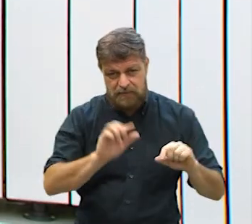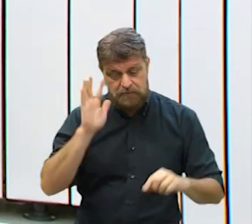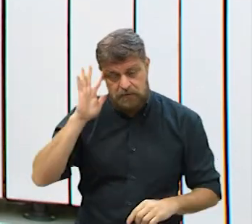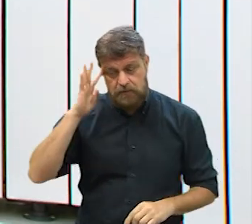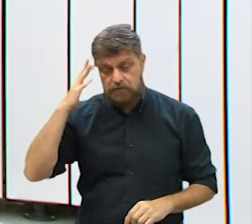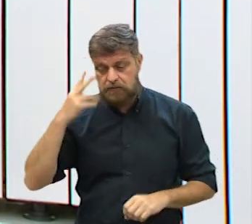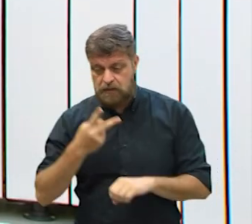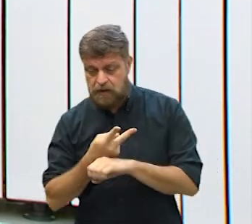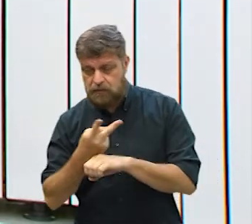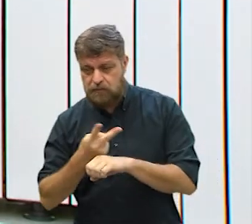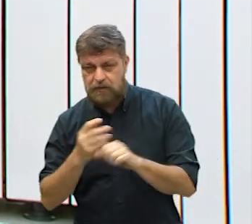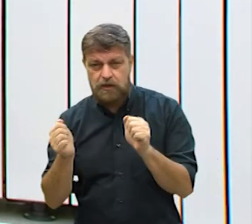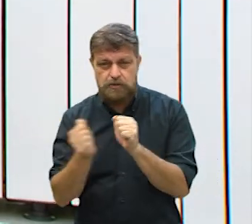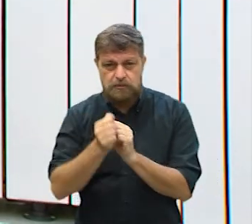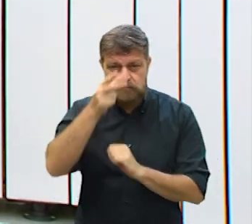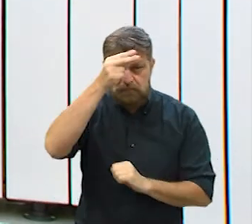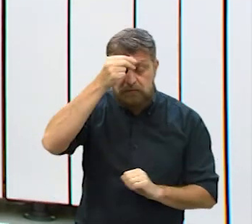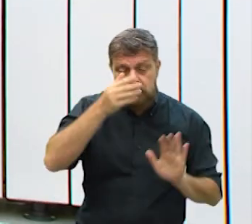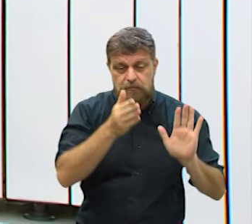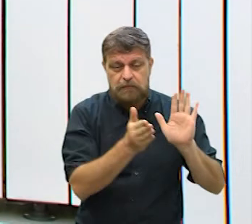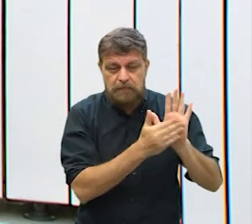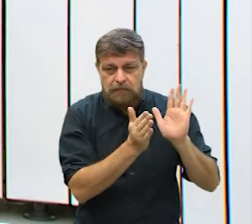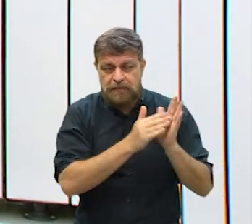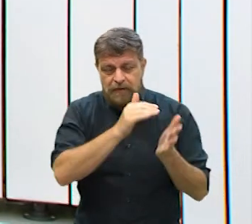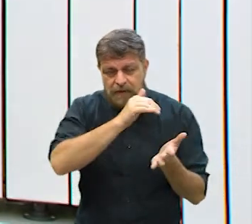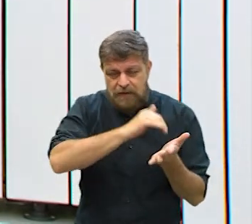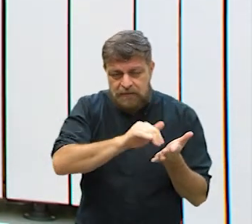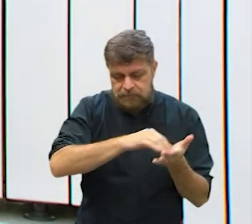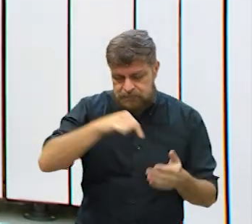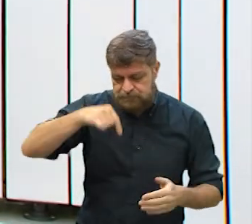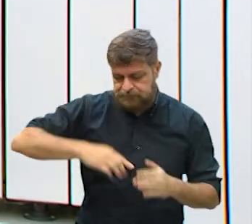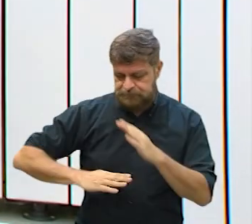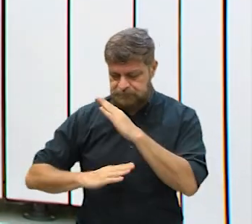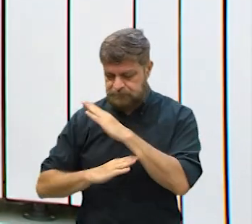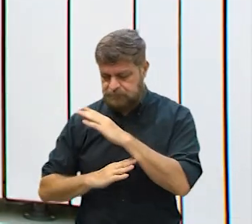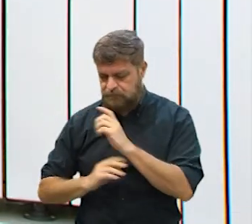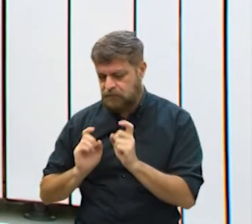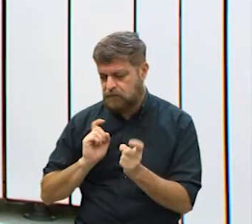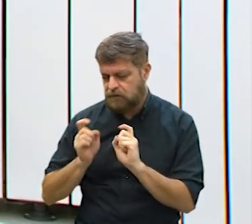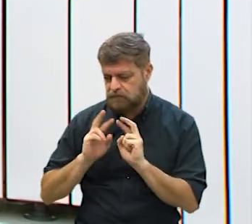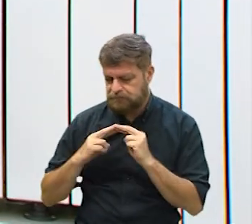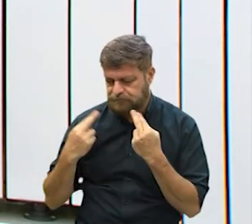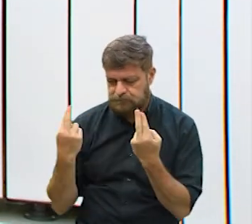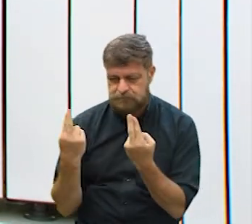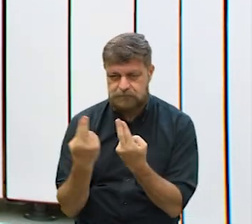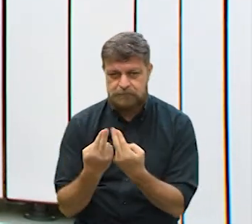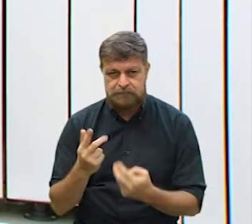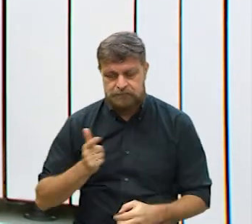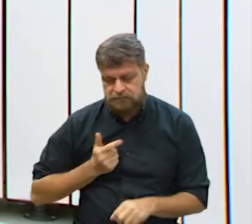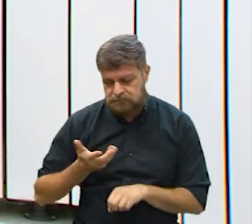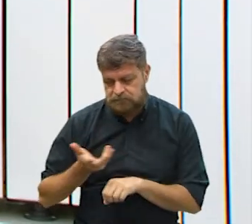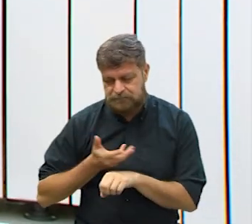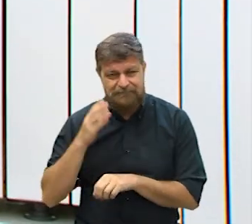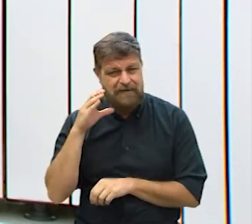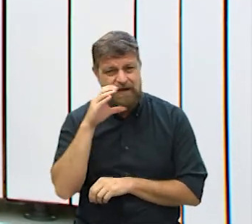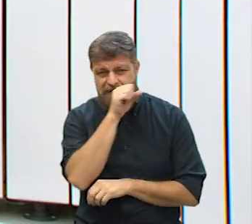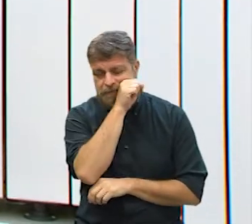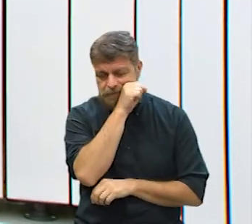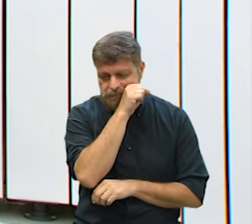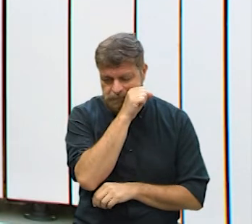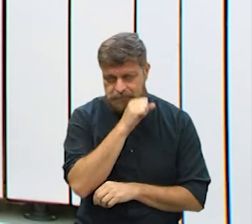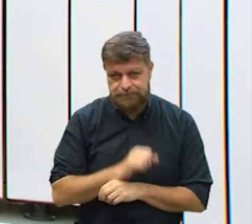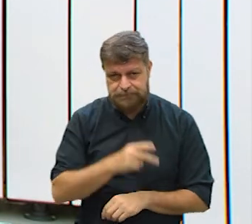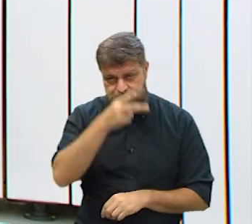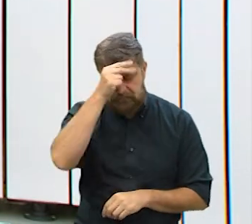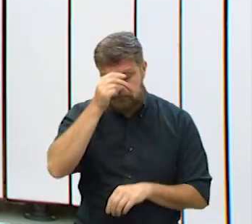soluções, propor junto ao executivo, ao secretário, à casa aqui, através de reuniões, um processo que seja mais rápido, que venha ajudar